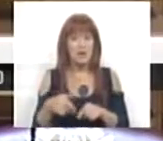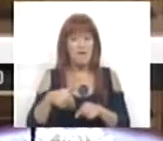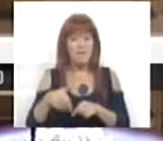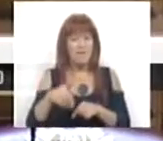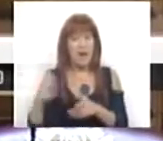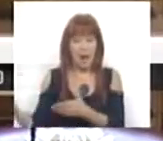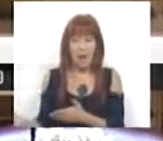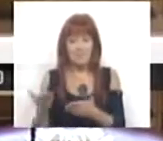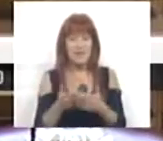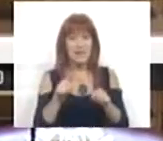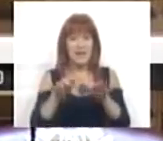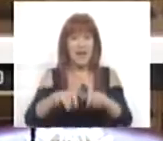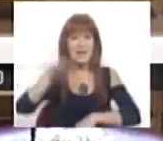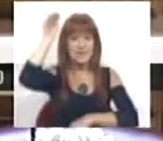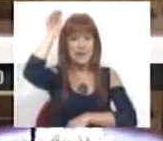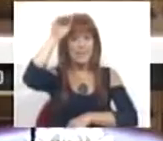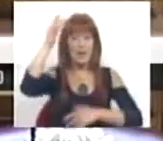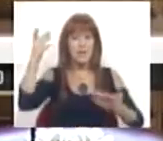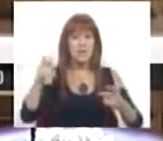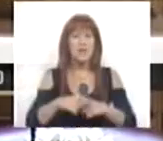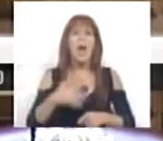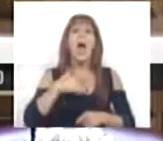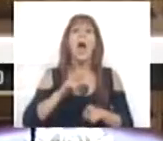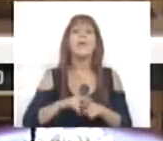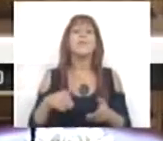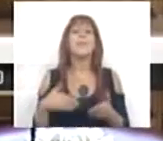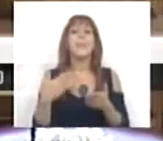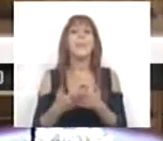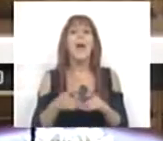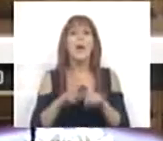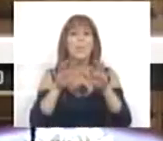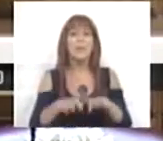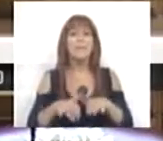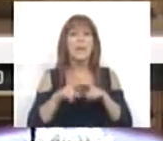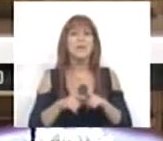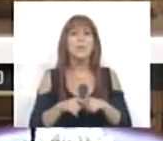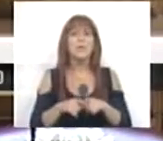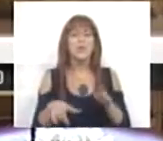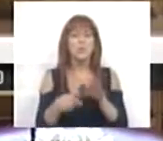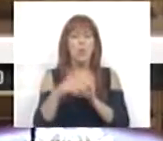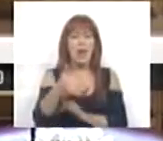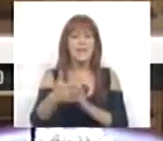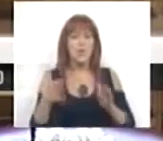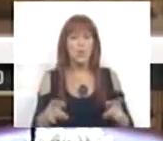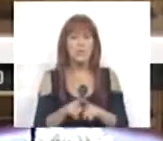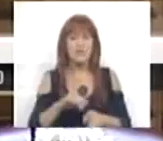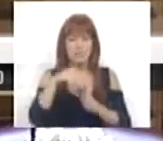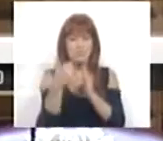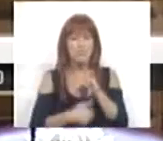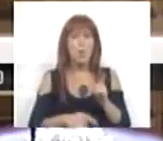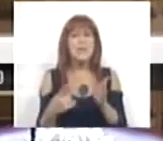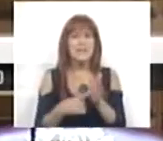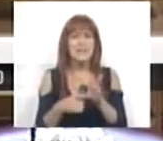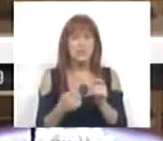brevemente apresentará na Assembleia da República pretende dotar o Parlamento de uma lei de enquadramento